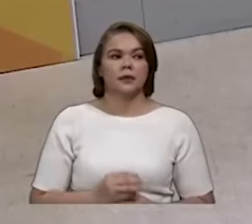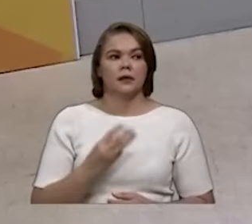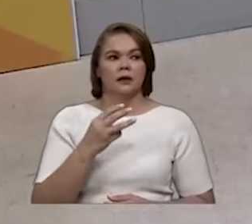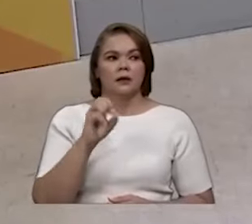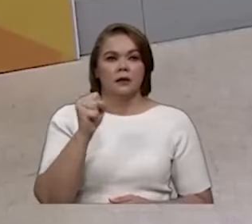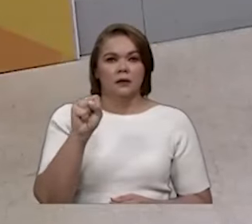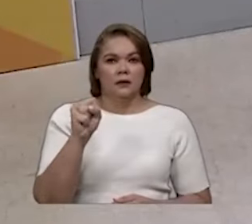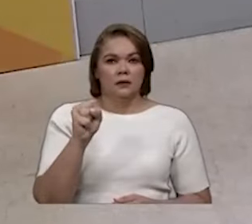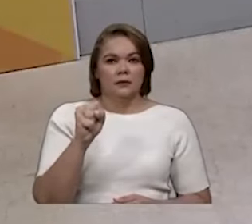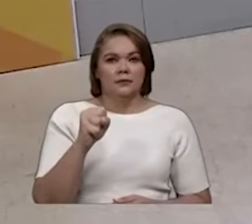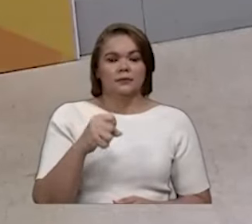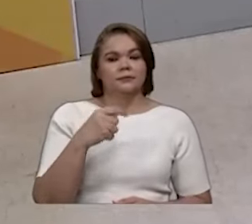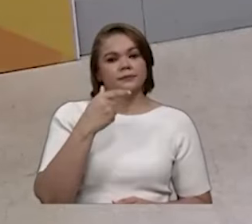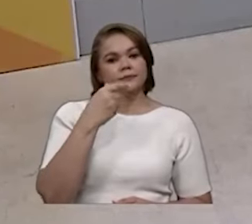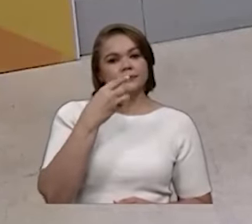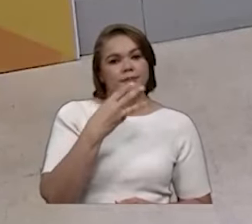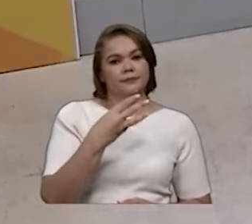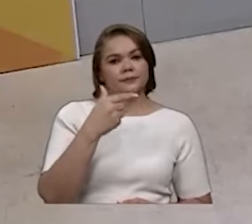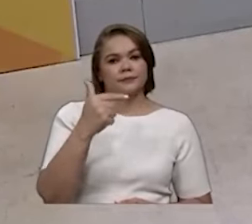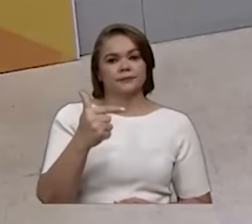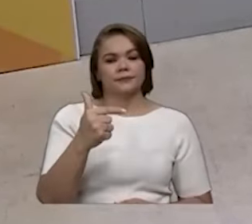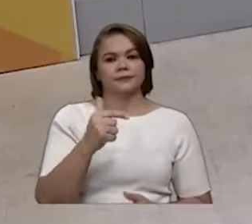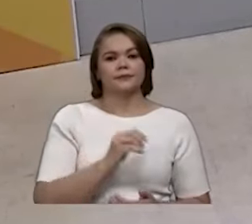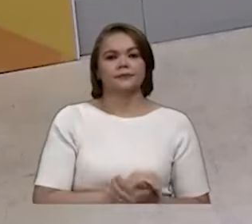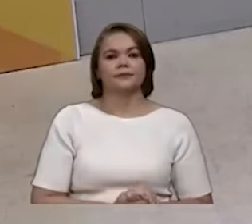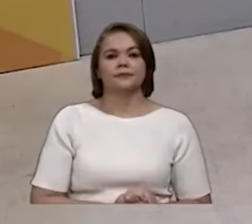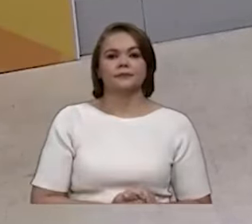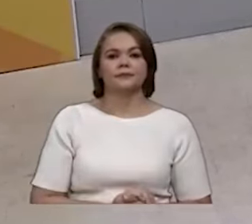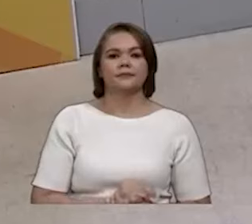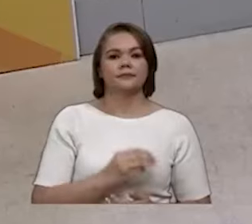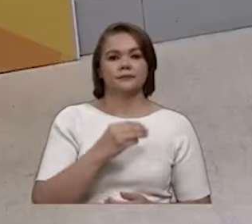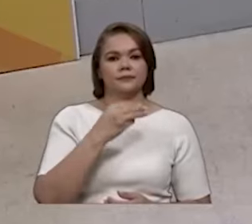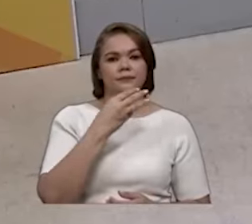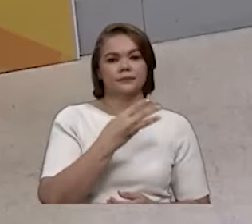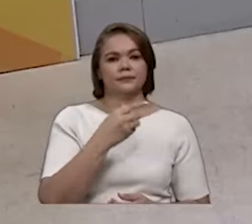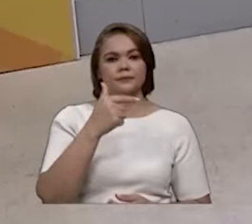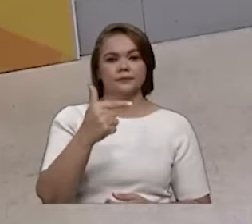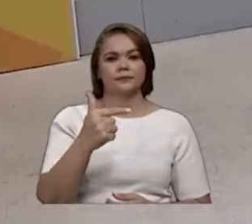38 é a bolinha da vez e agora já tem a 32 para marcar.